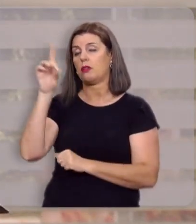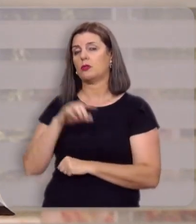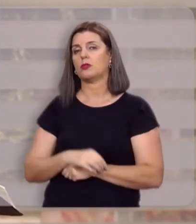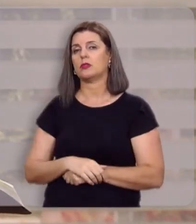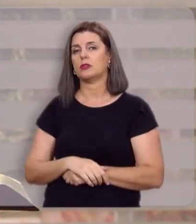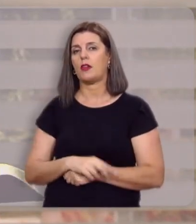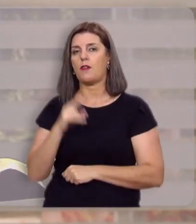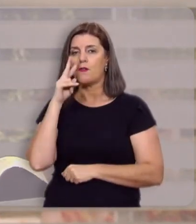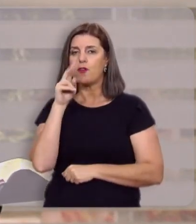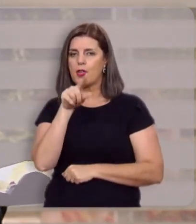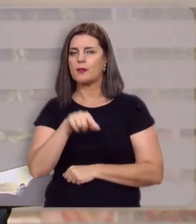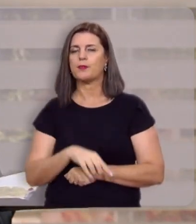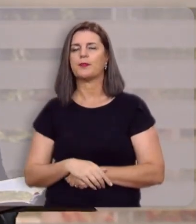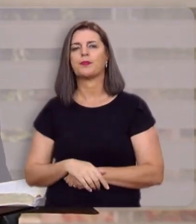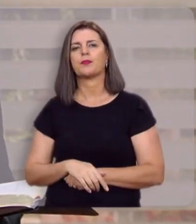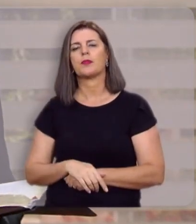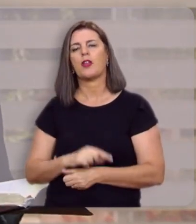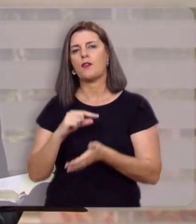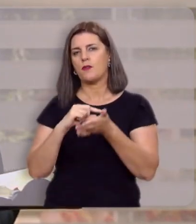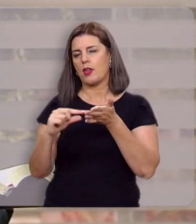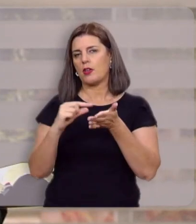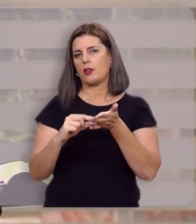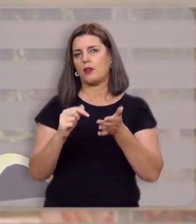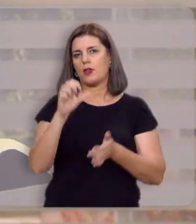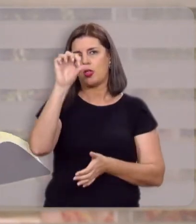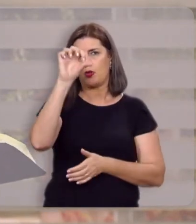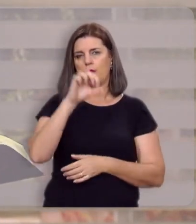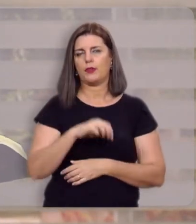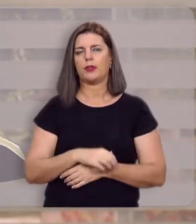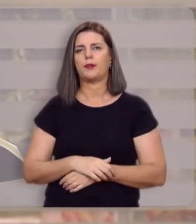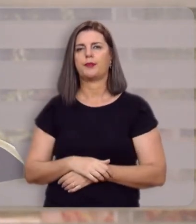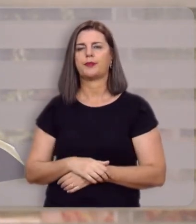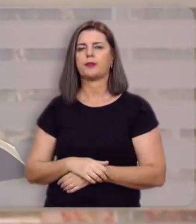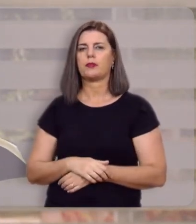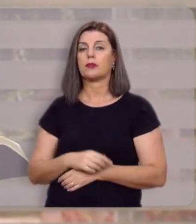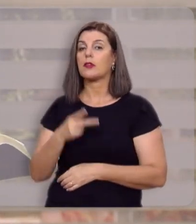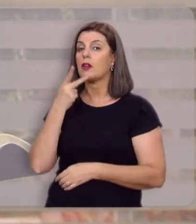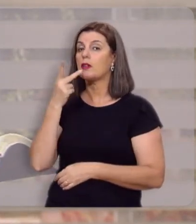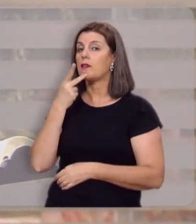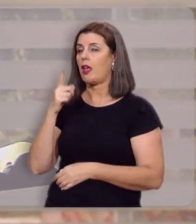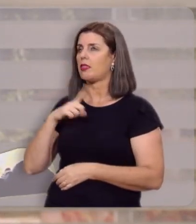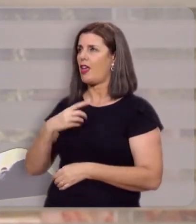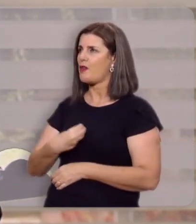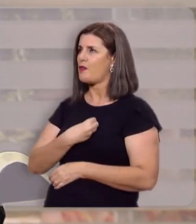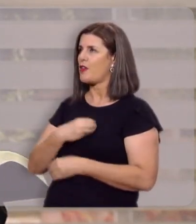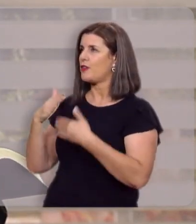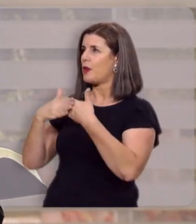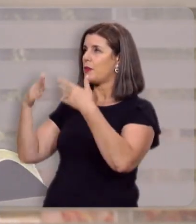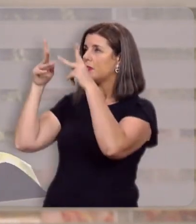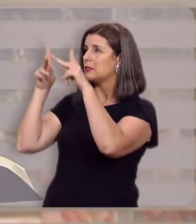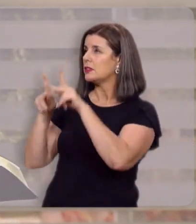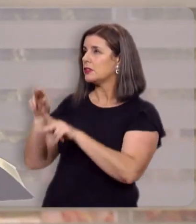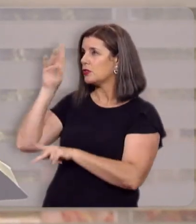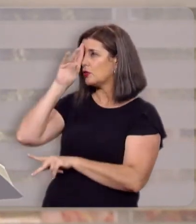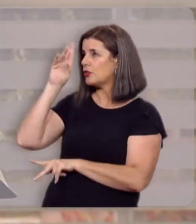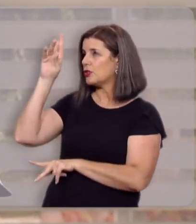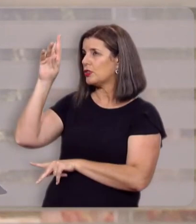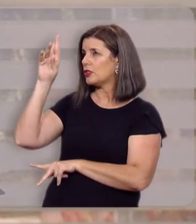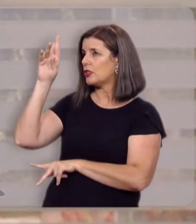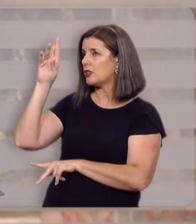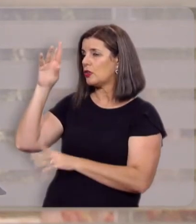com Deus, notem vocês, está no versículo de número 9. Ele diz, andarei na presença do